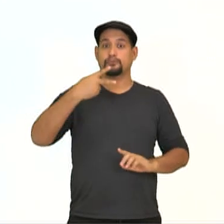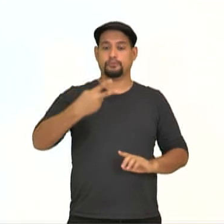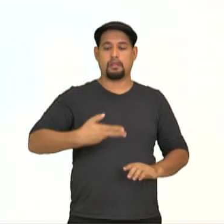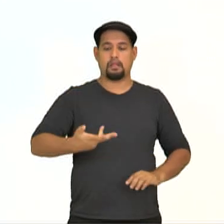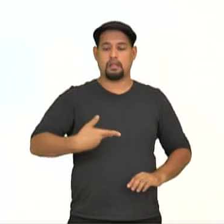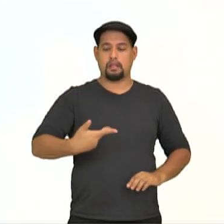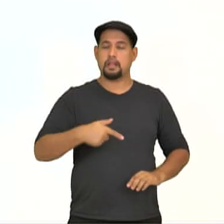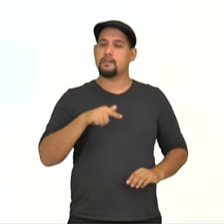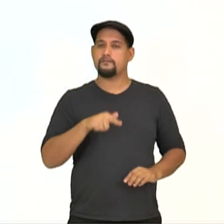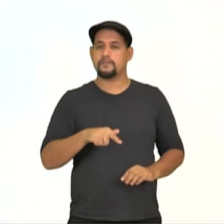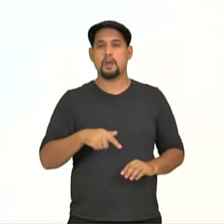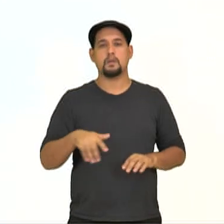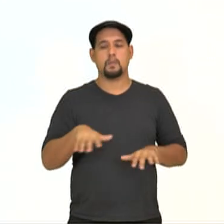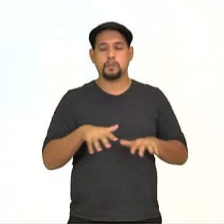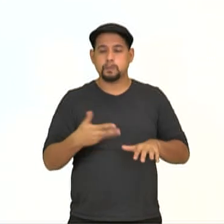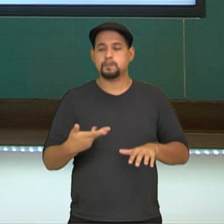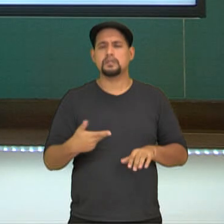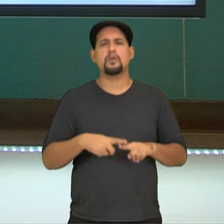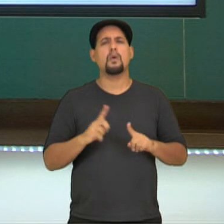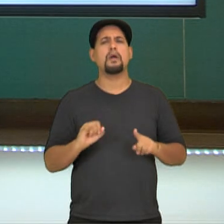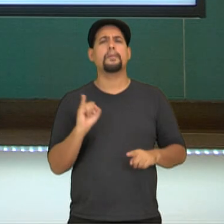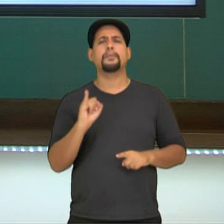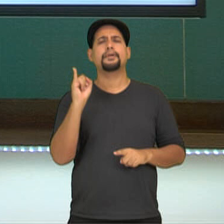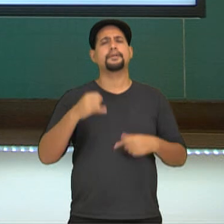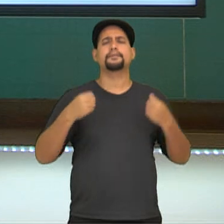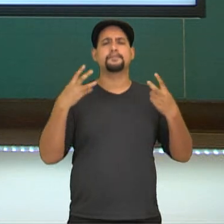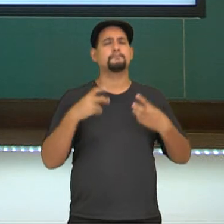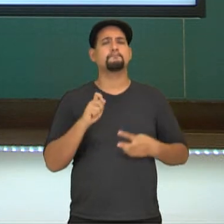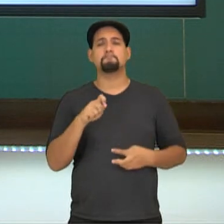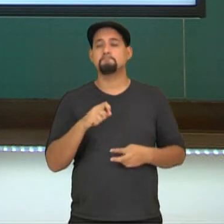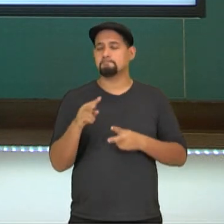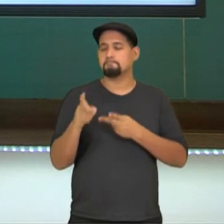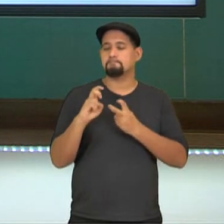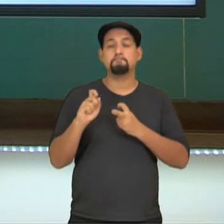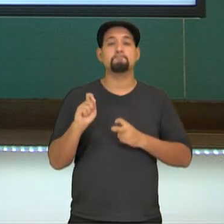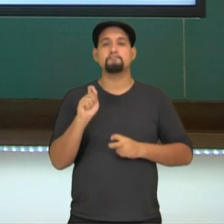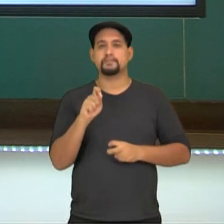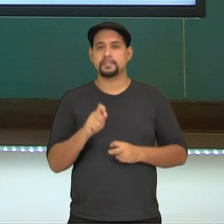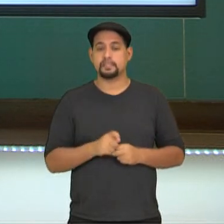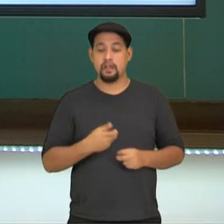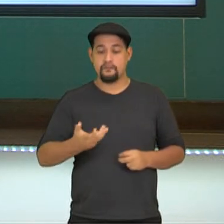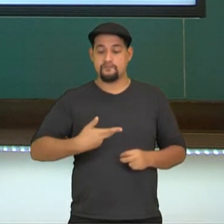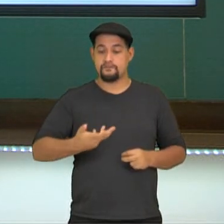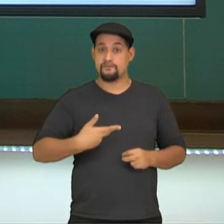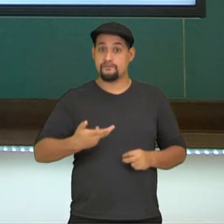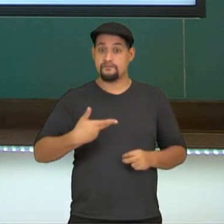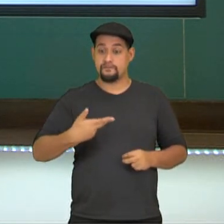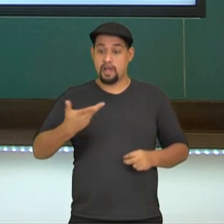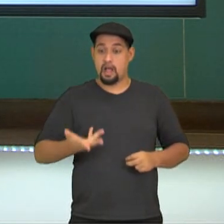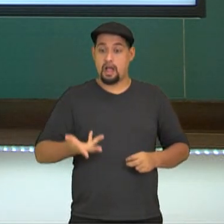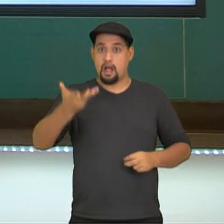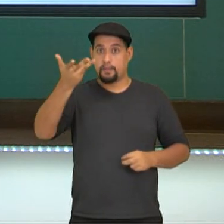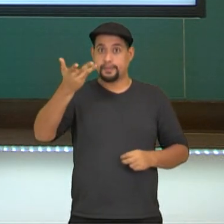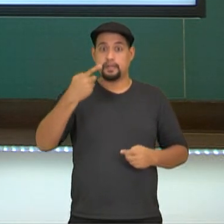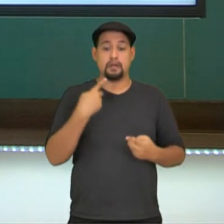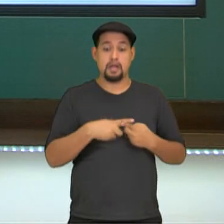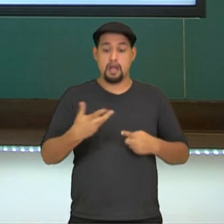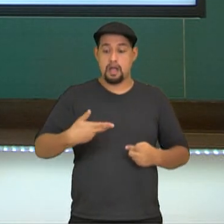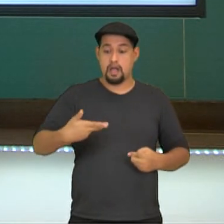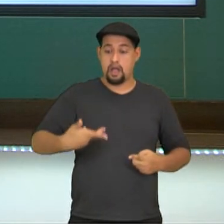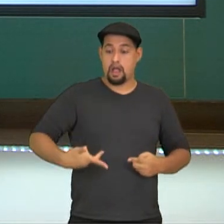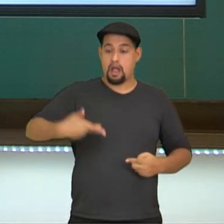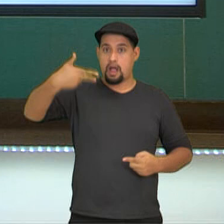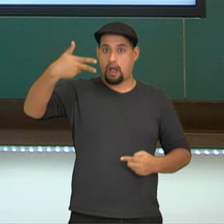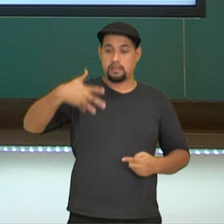aceleração vezes deslocamento, tá? O que é importante nessa equação aqui? Você perceber que a velocidade vai ser mais alta, quanto mais alto o